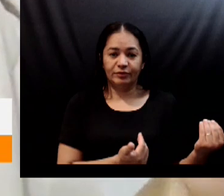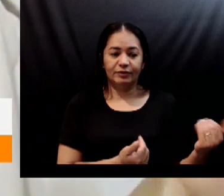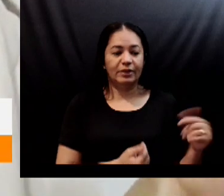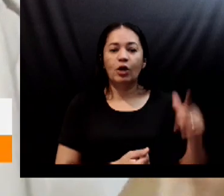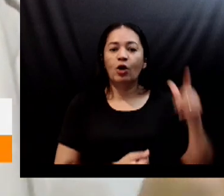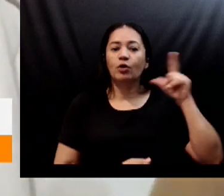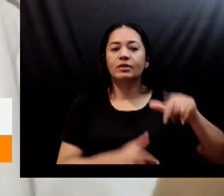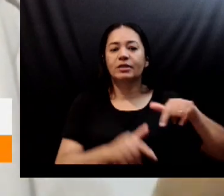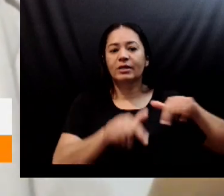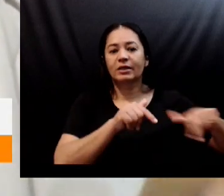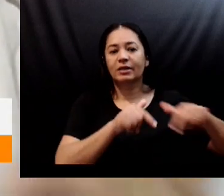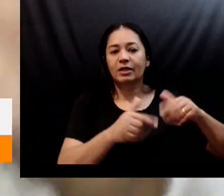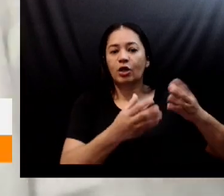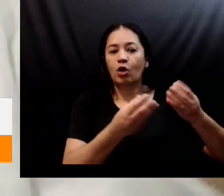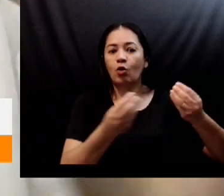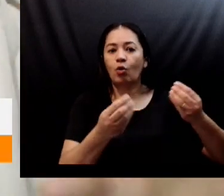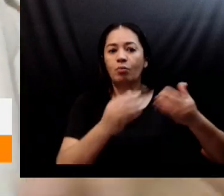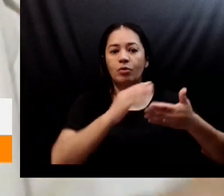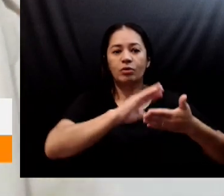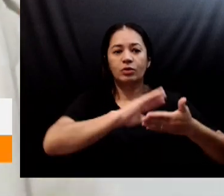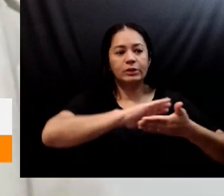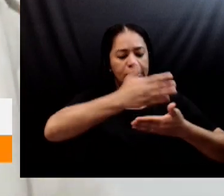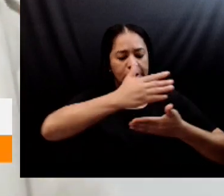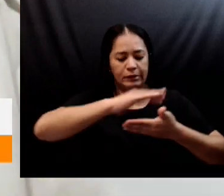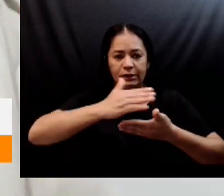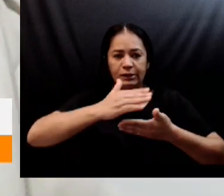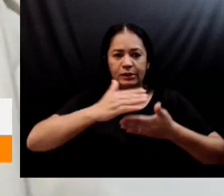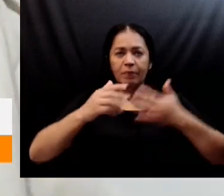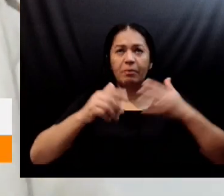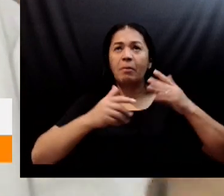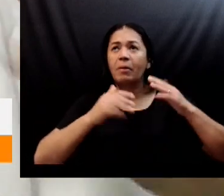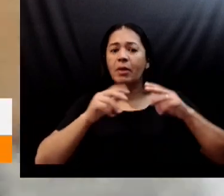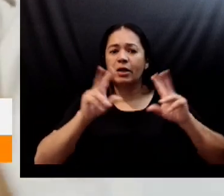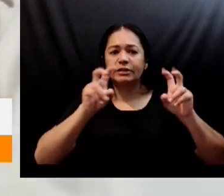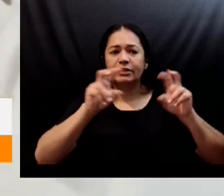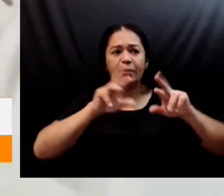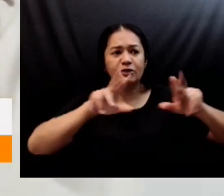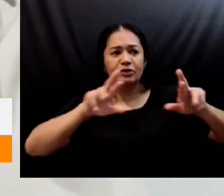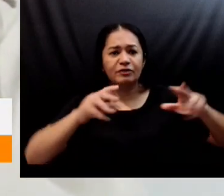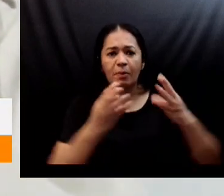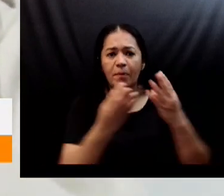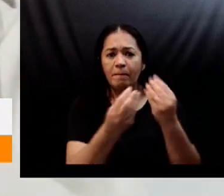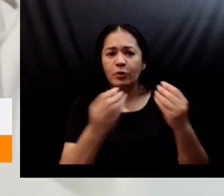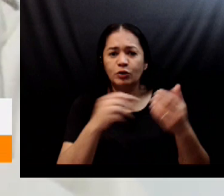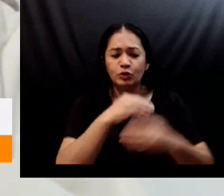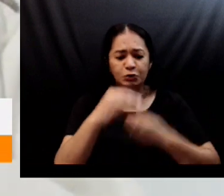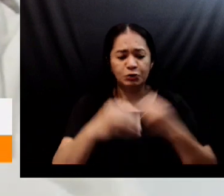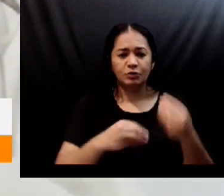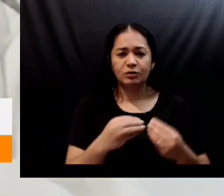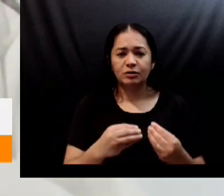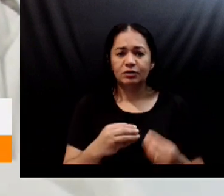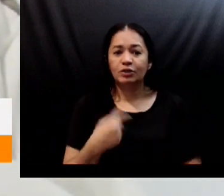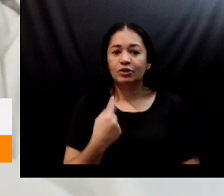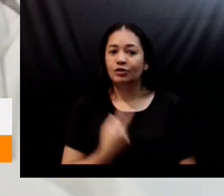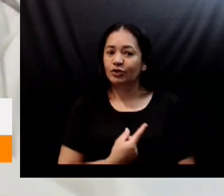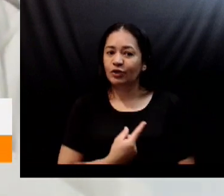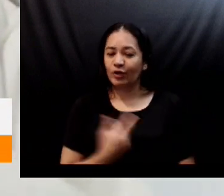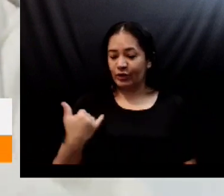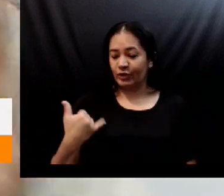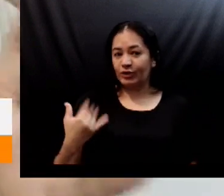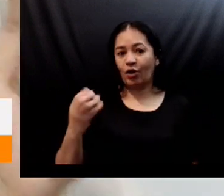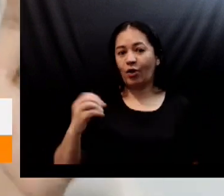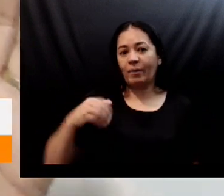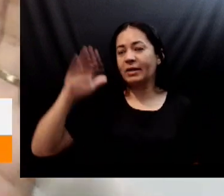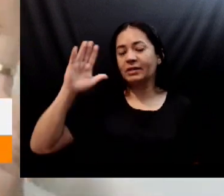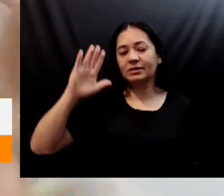muitas telas, falando de assuntos totalmente diferentes. Diferente de nós, sou 40, por exemplo, 40 a mais,